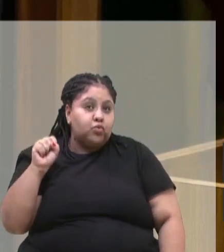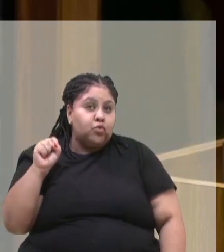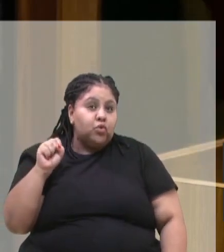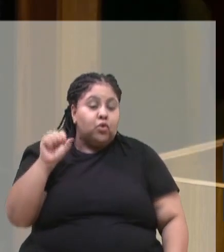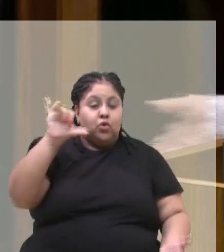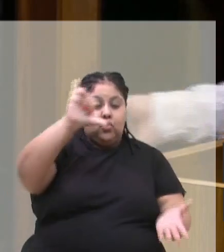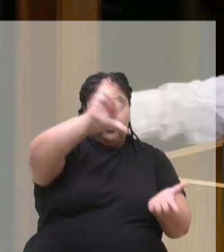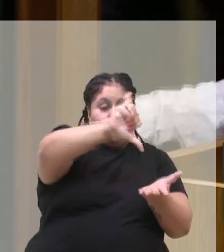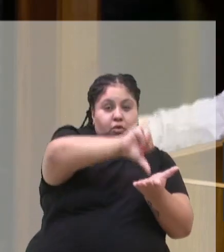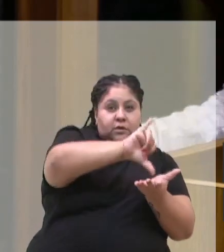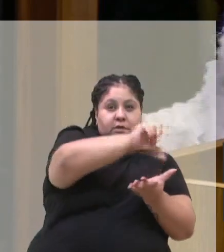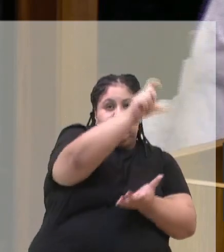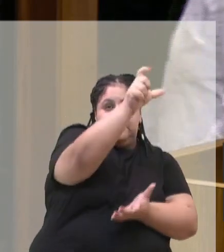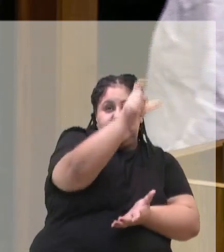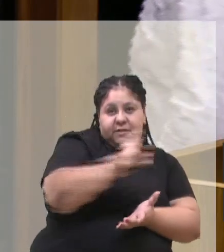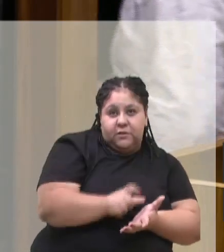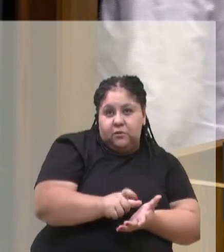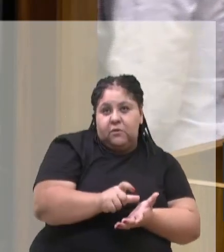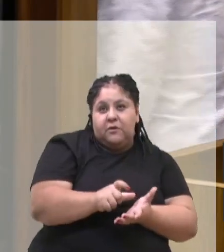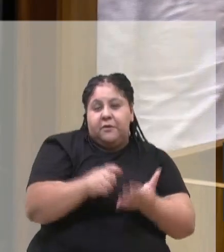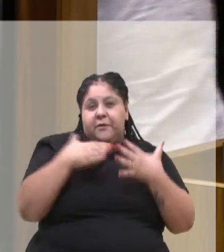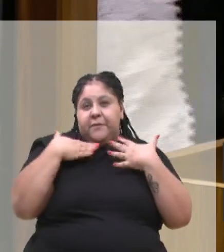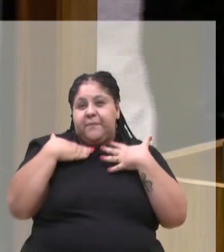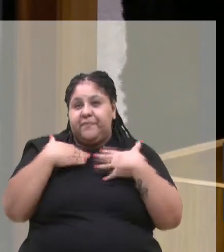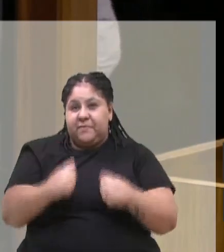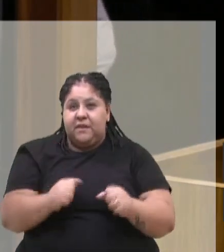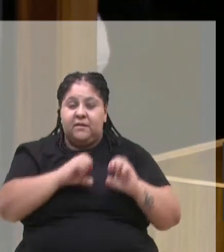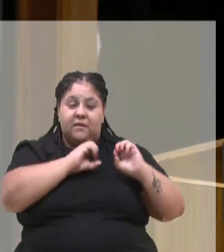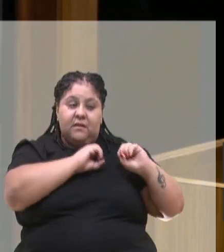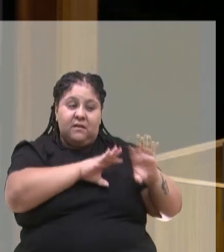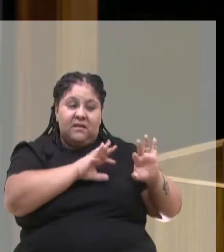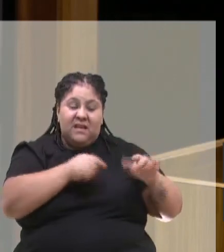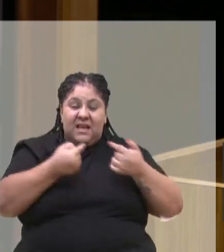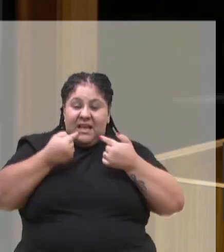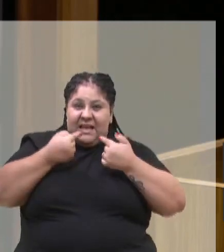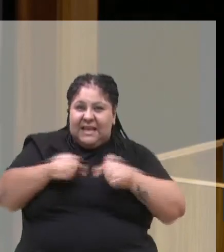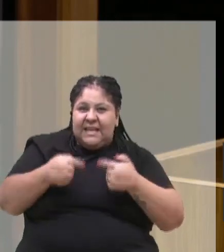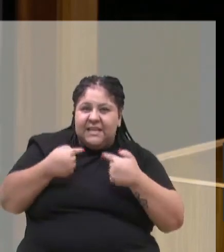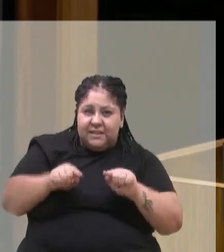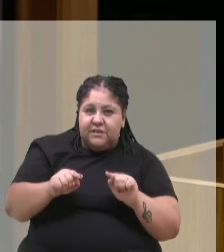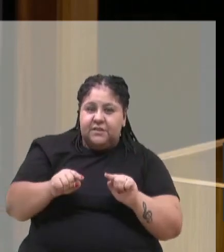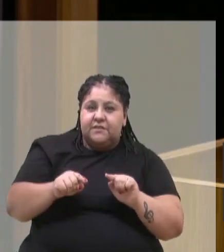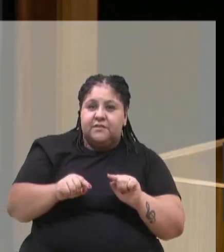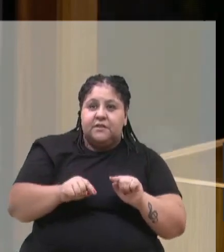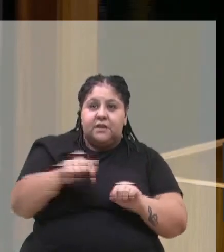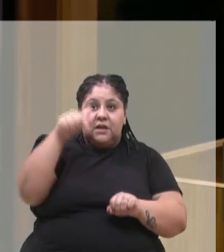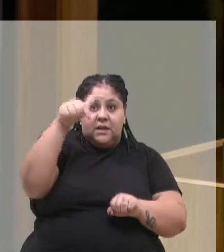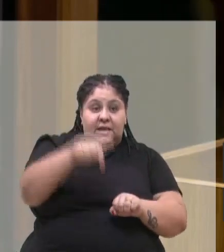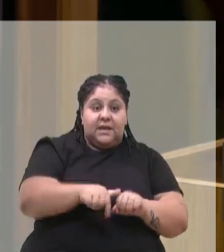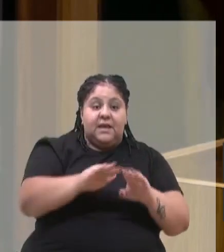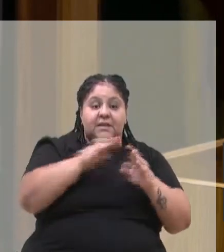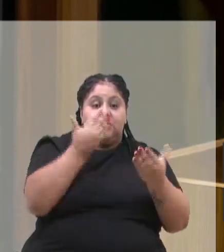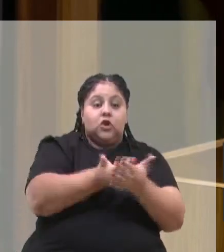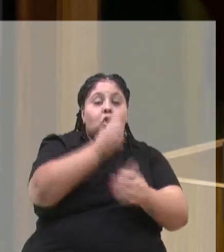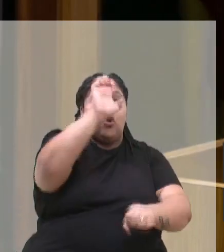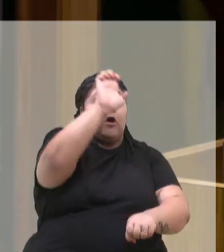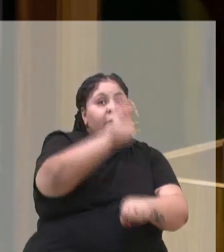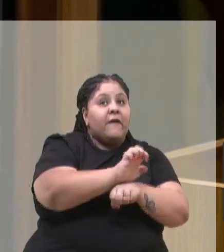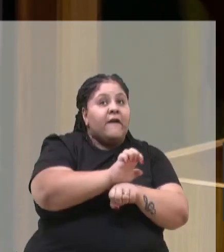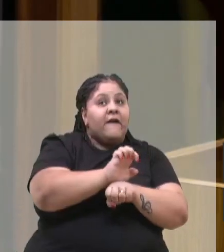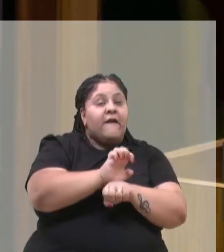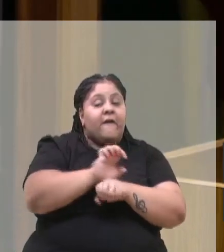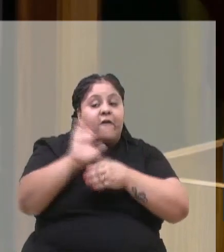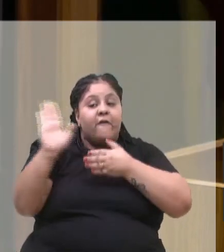Central, da Secretaria Municipal de Educação, críticas relacionadas de que a rede estadual em Caxias do Sul